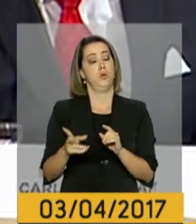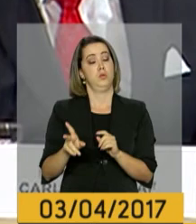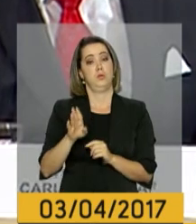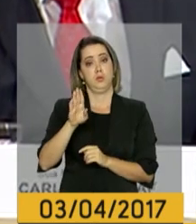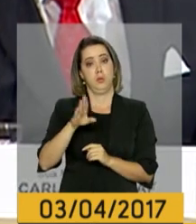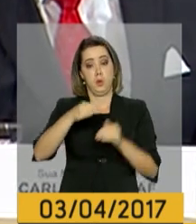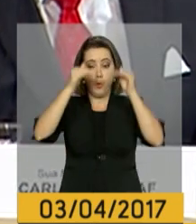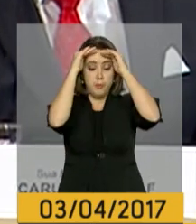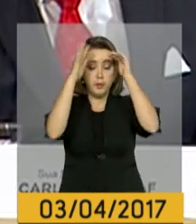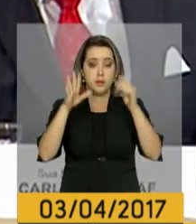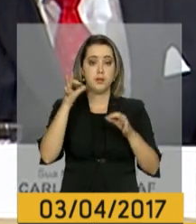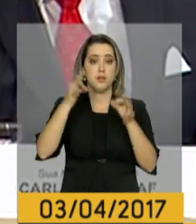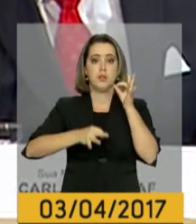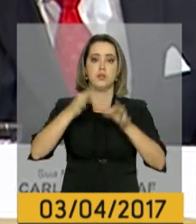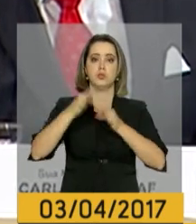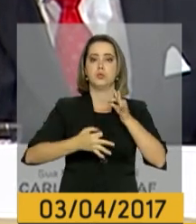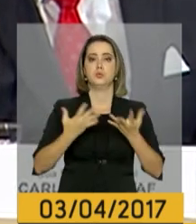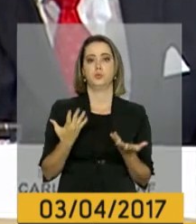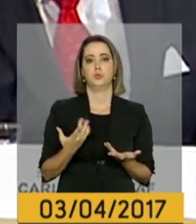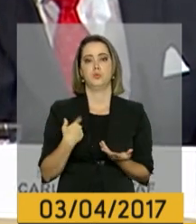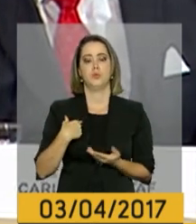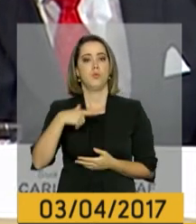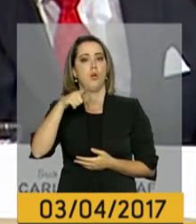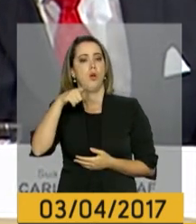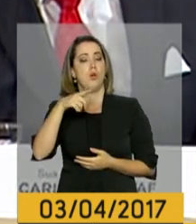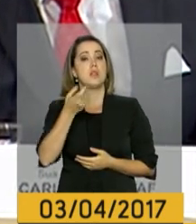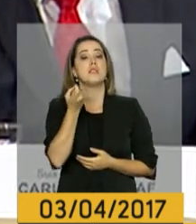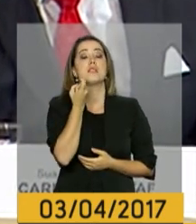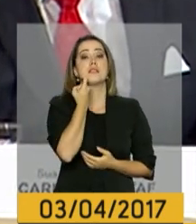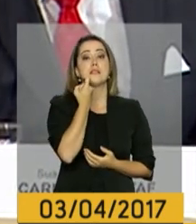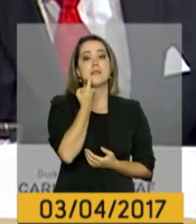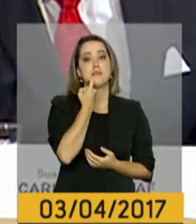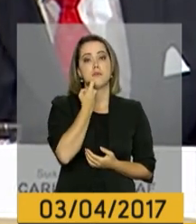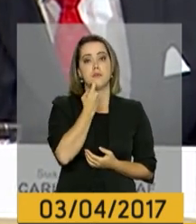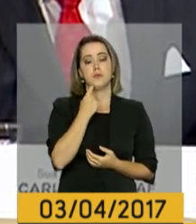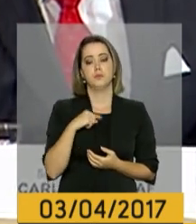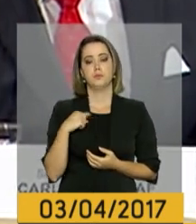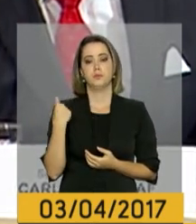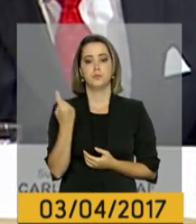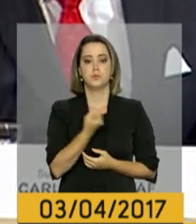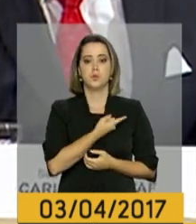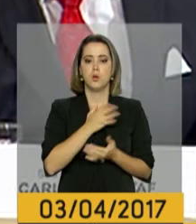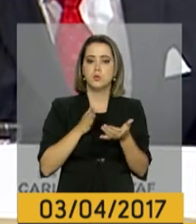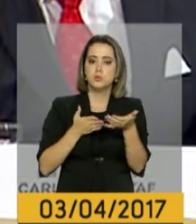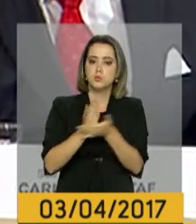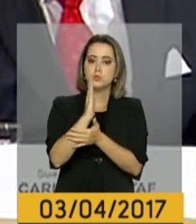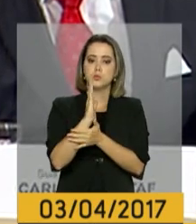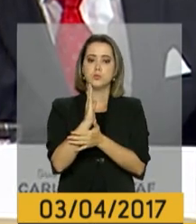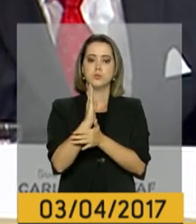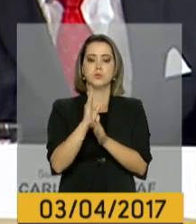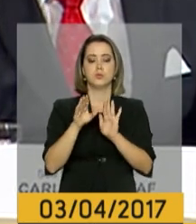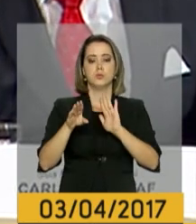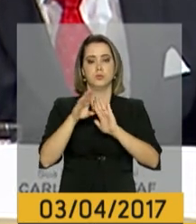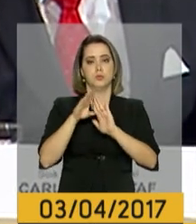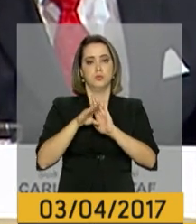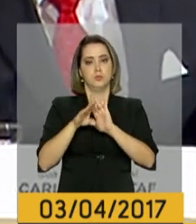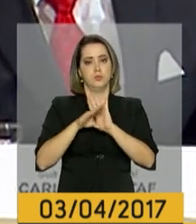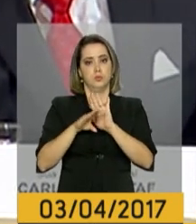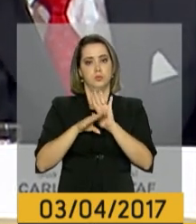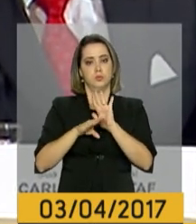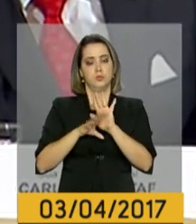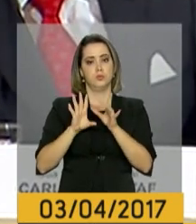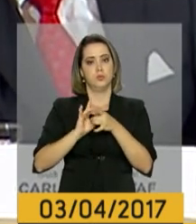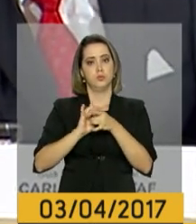no dia de ontem, Majestade Governador, aliás, na sexta-feira, nós sancionamos um projeto que